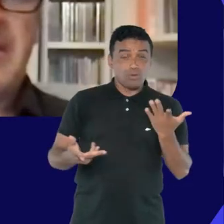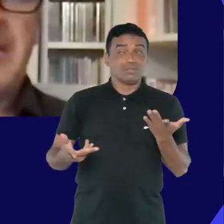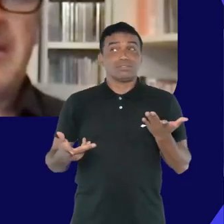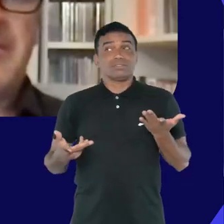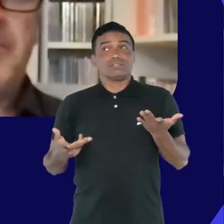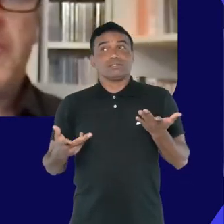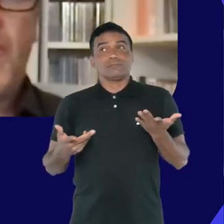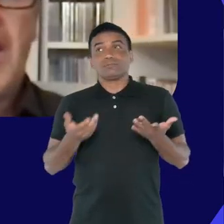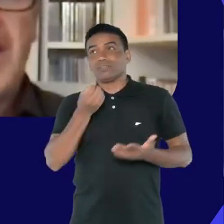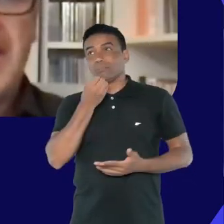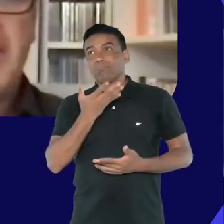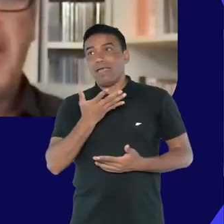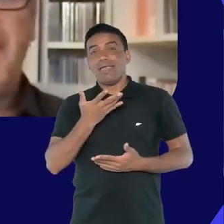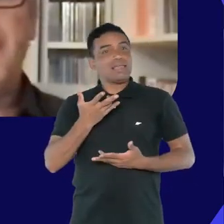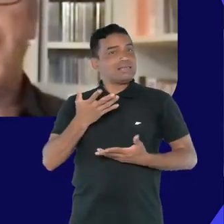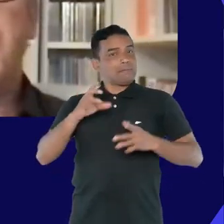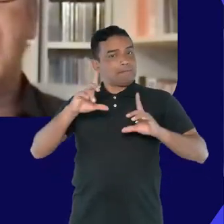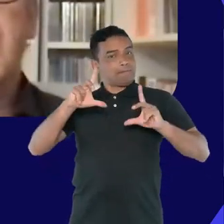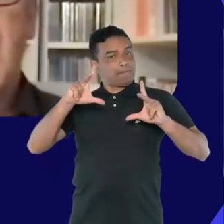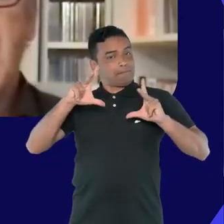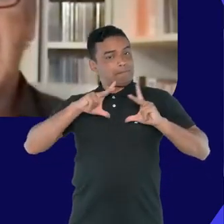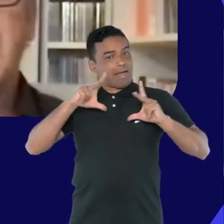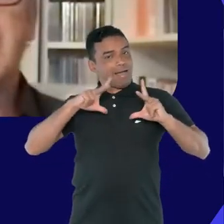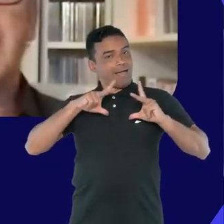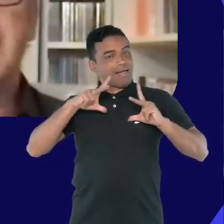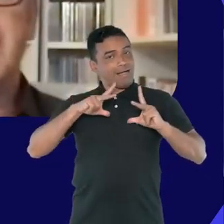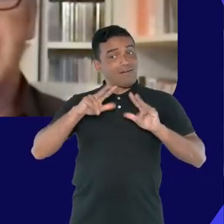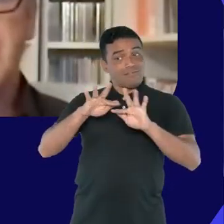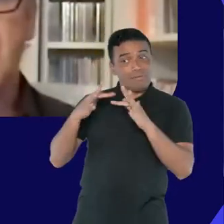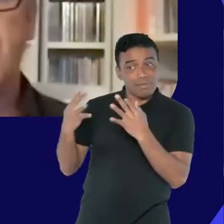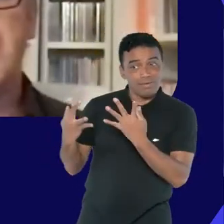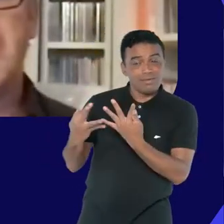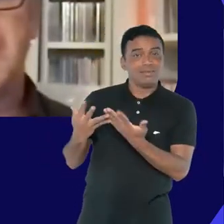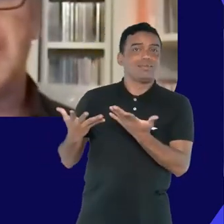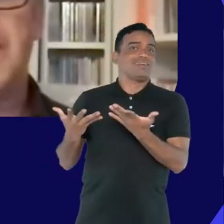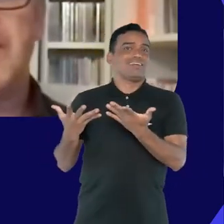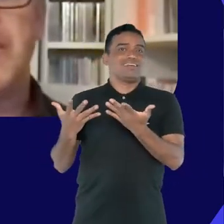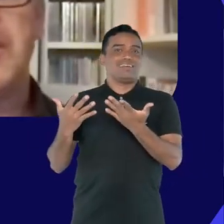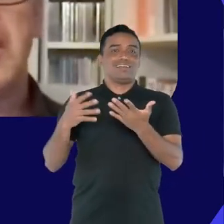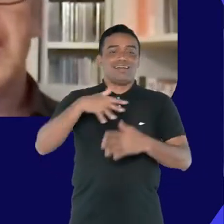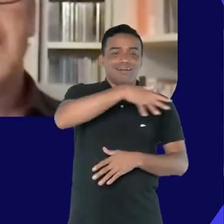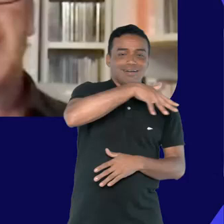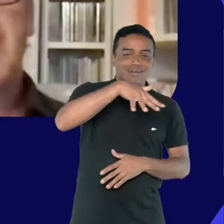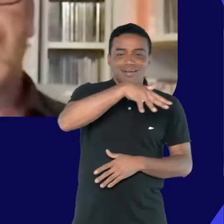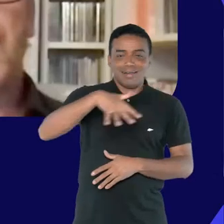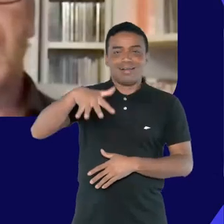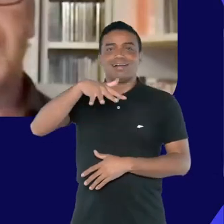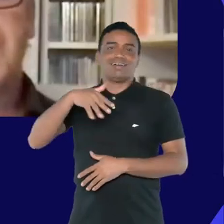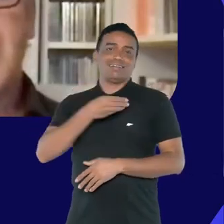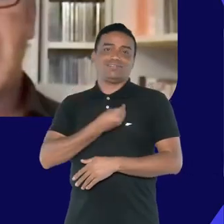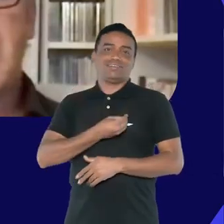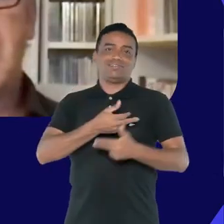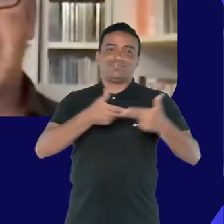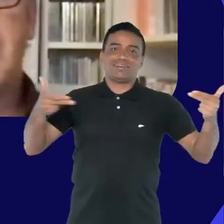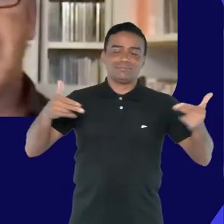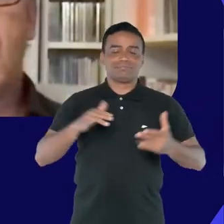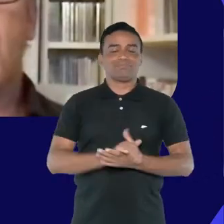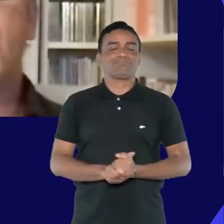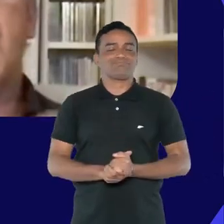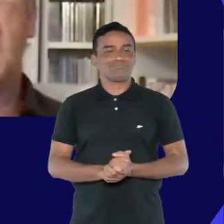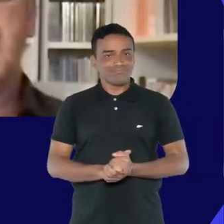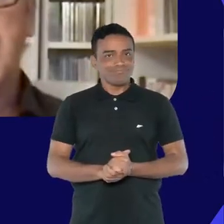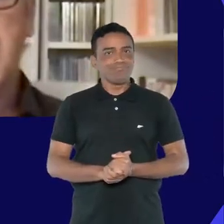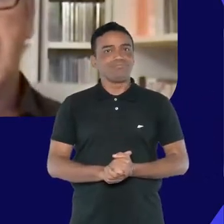bem pessoais, não é? De familiares, de todas essas dimensões, de certa forma está